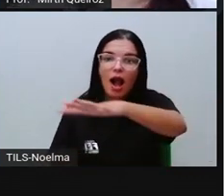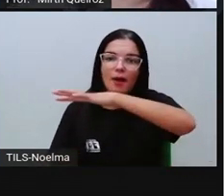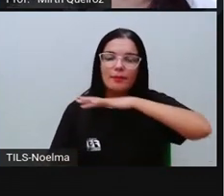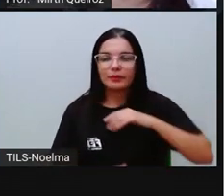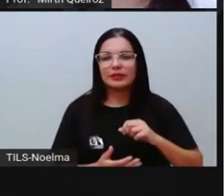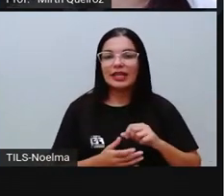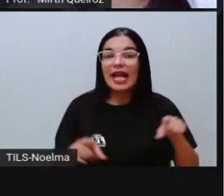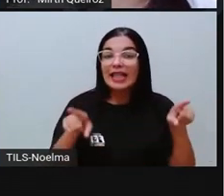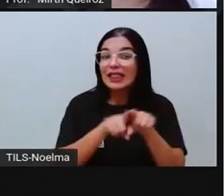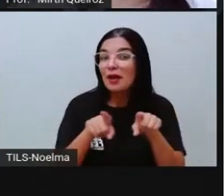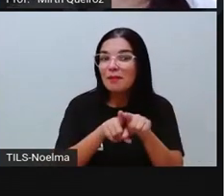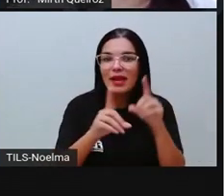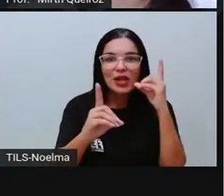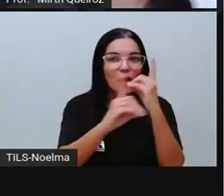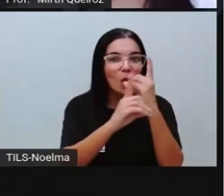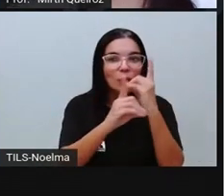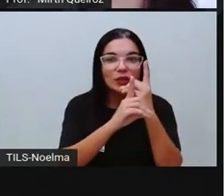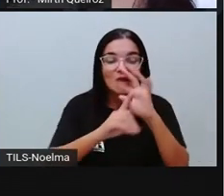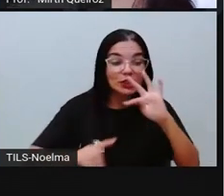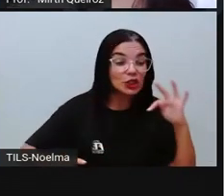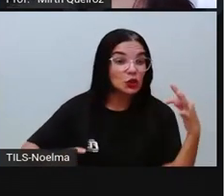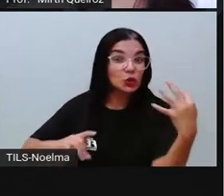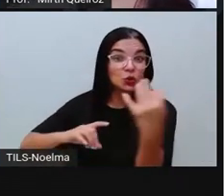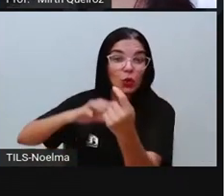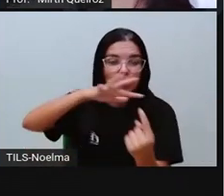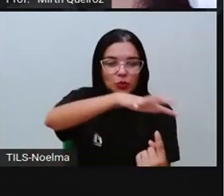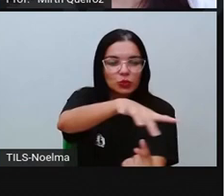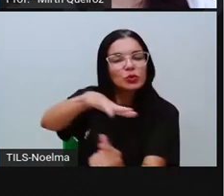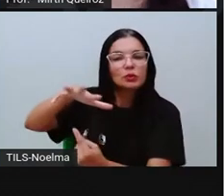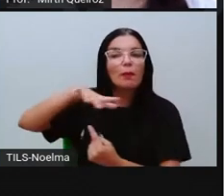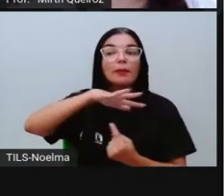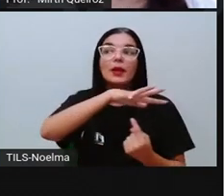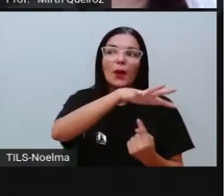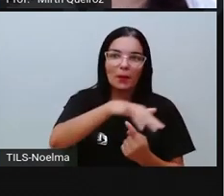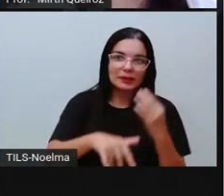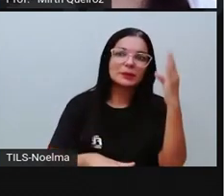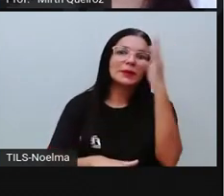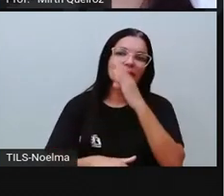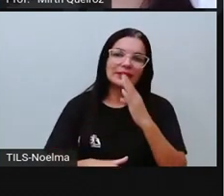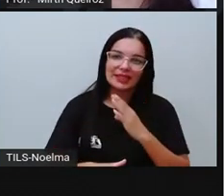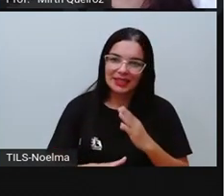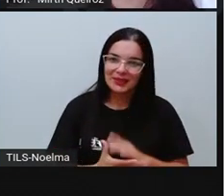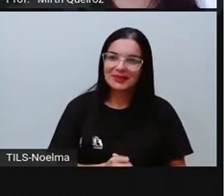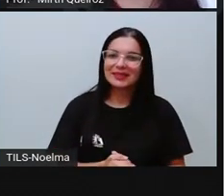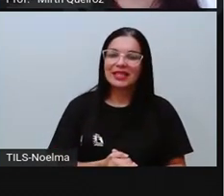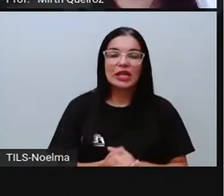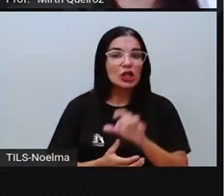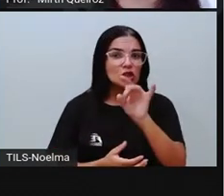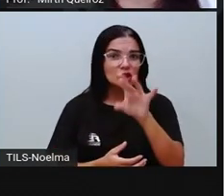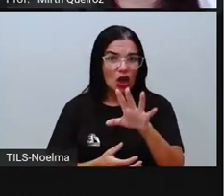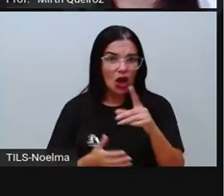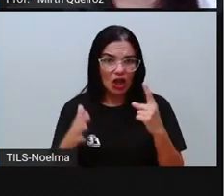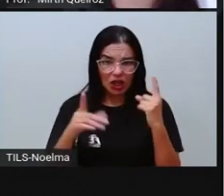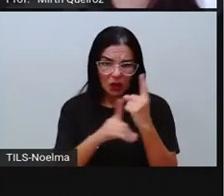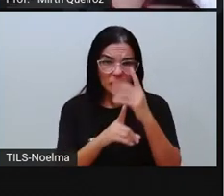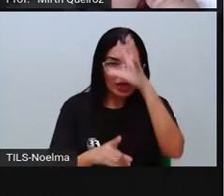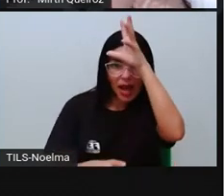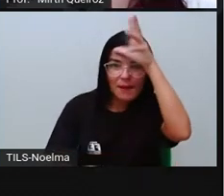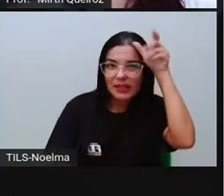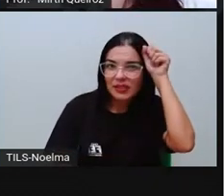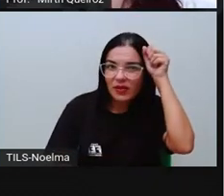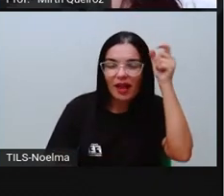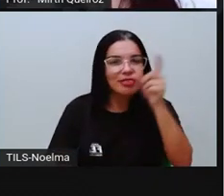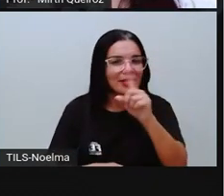em todos os biomas brasileiros. Isso mesmo, ele não é encontrado somente na Amazônia, não. Ele